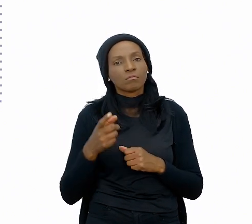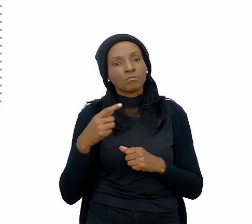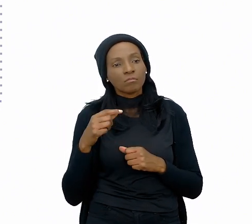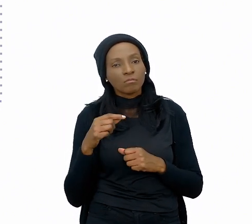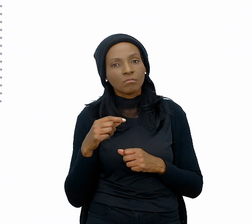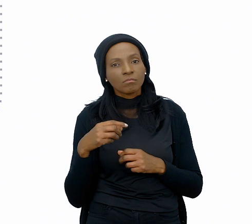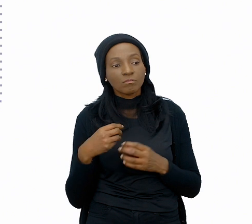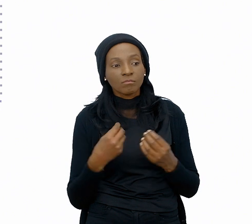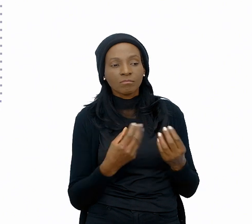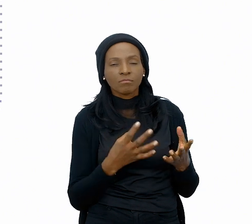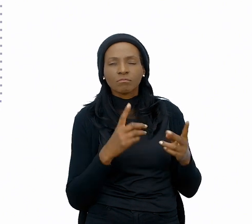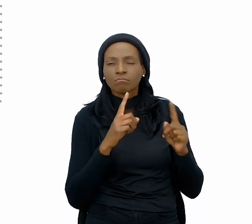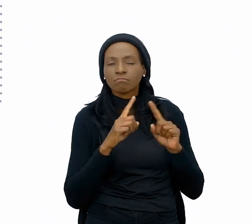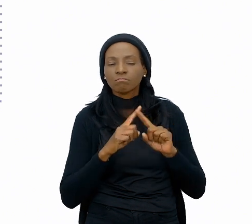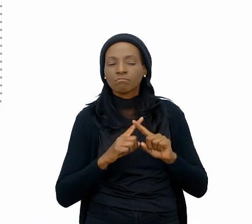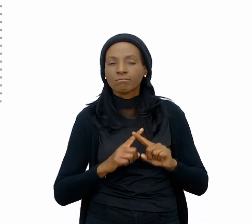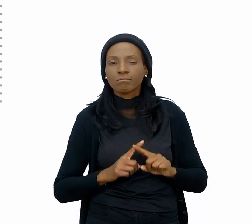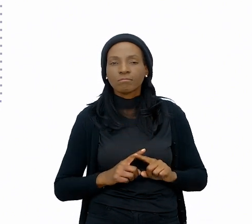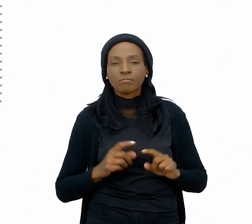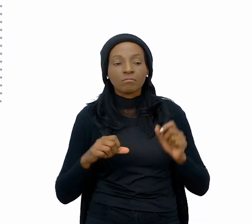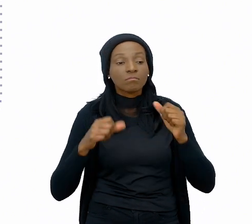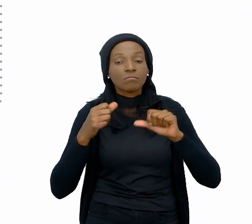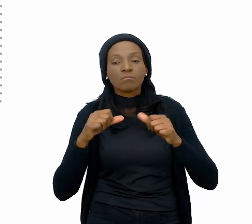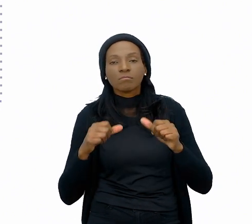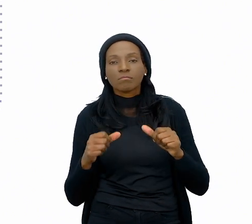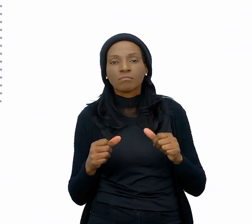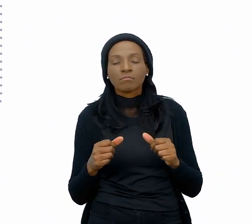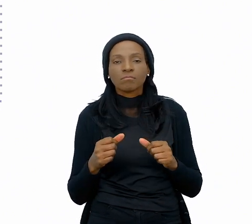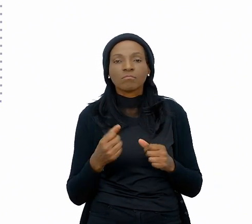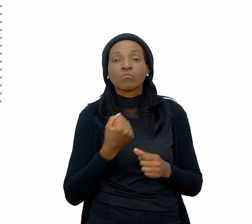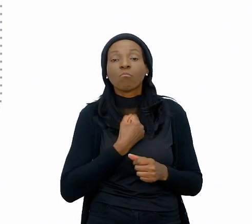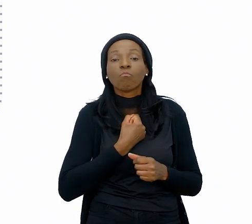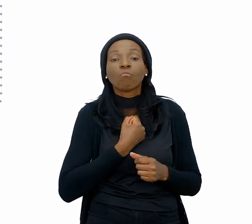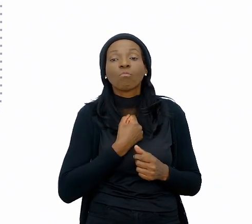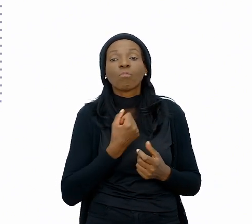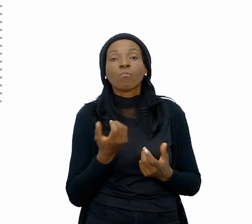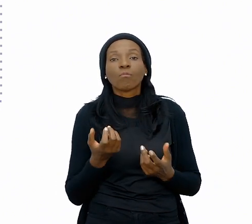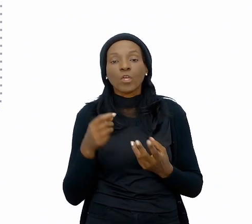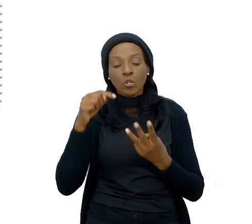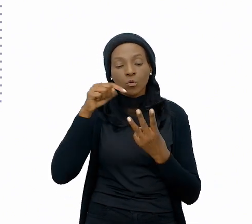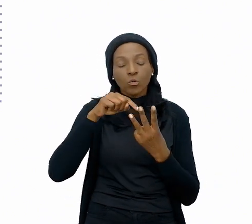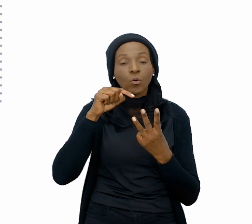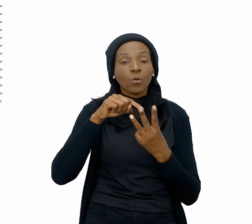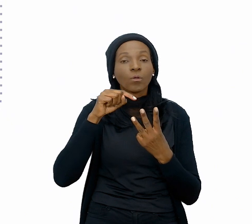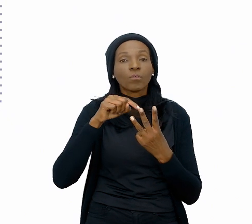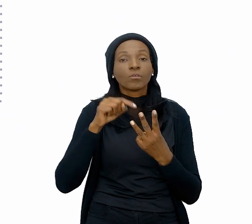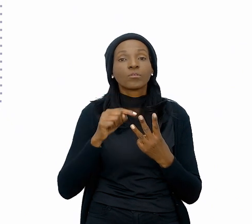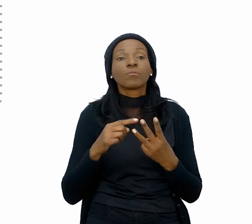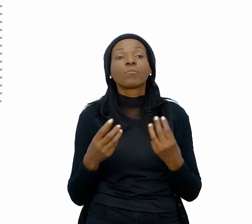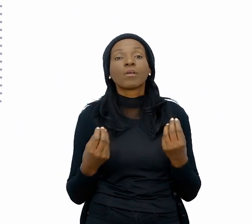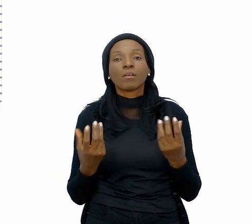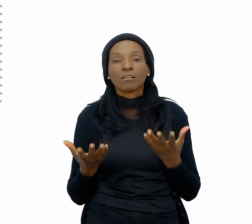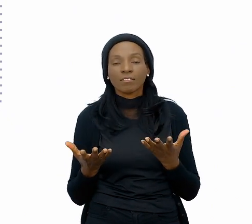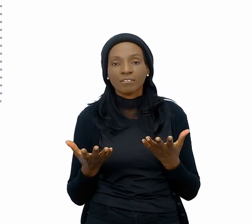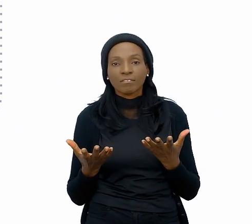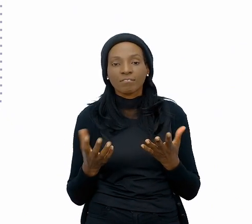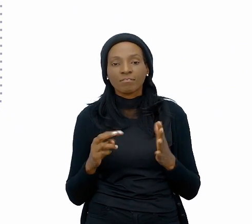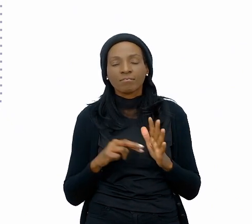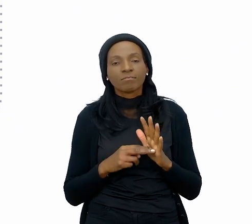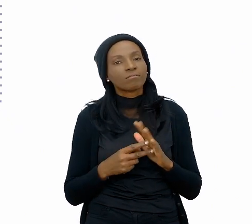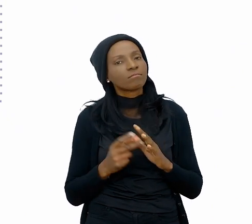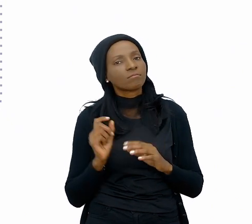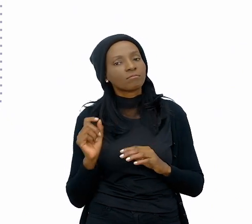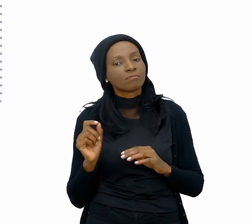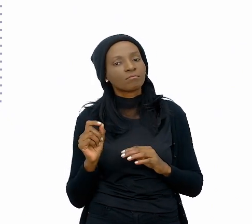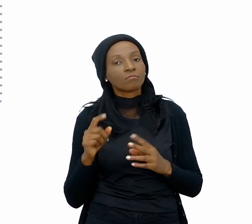um desafio, né? Eles vão ter que analisar o algarismo que está no centro do número, né? Ou seja,